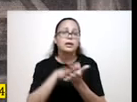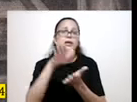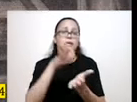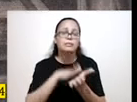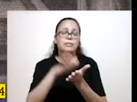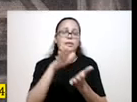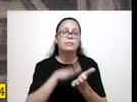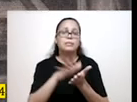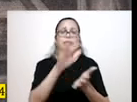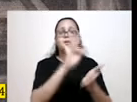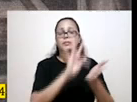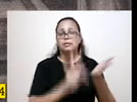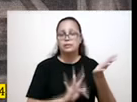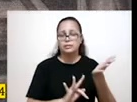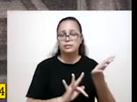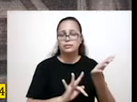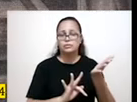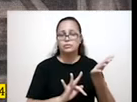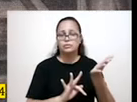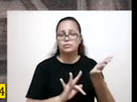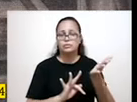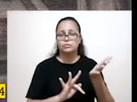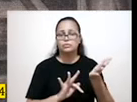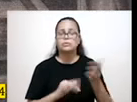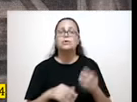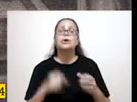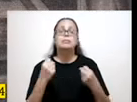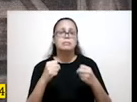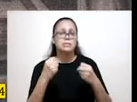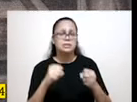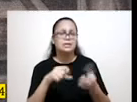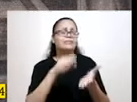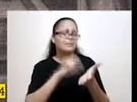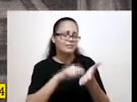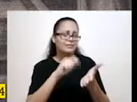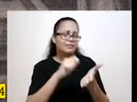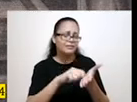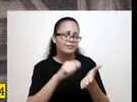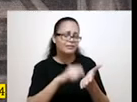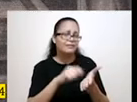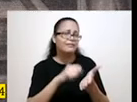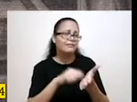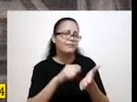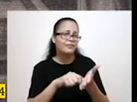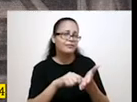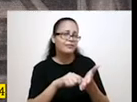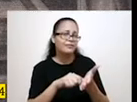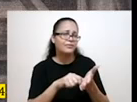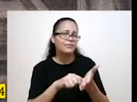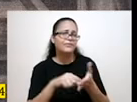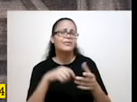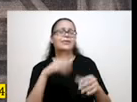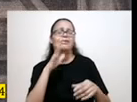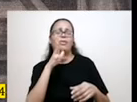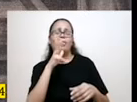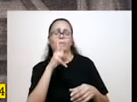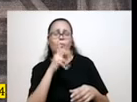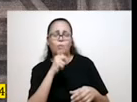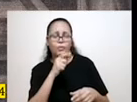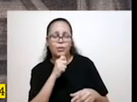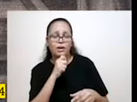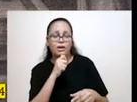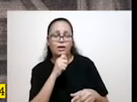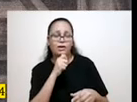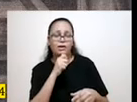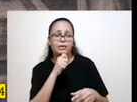todos os demais documentos tinham de ser escritos e copiados à mão. Era um trabalho muito demorado e por isso